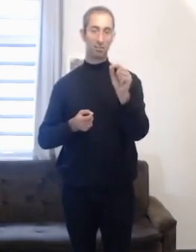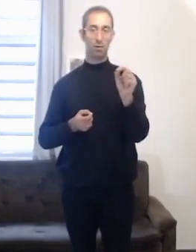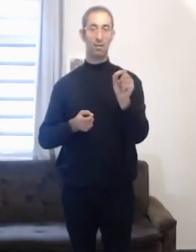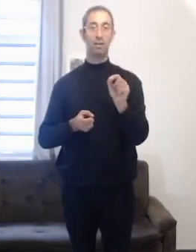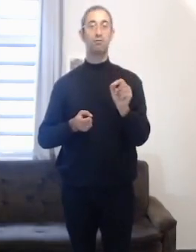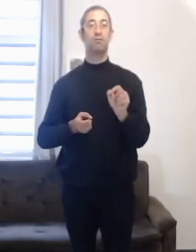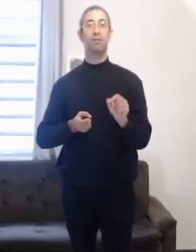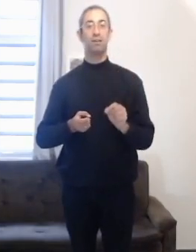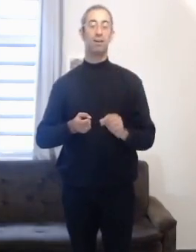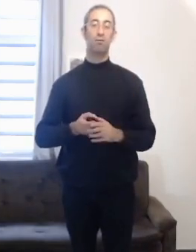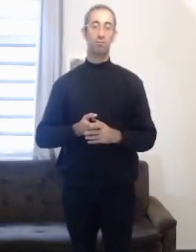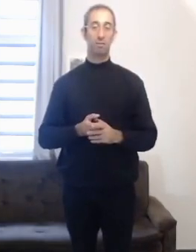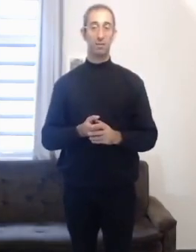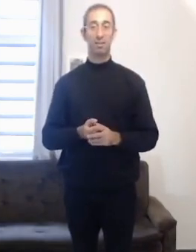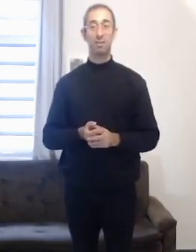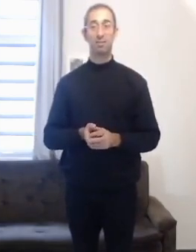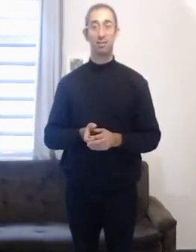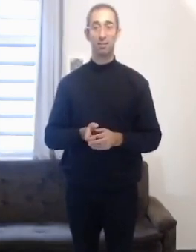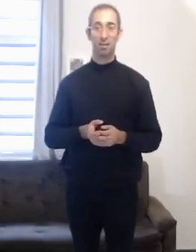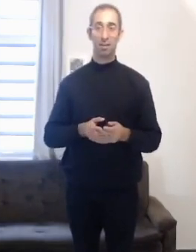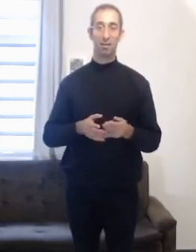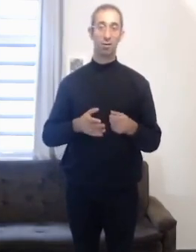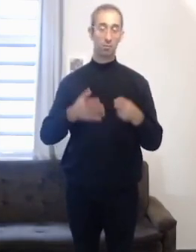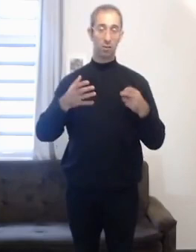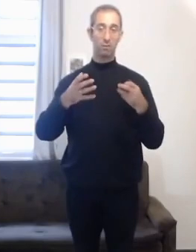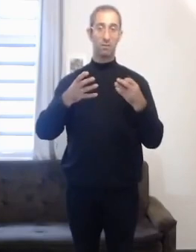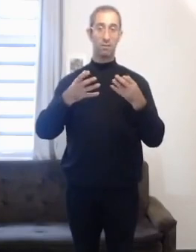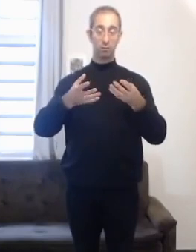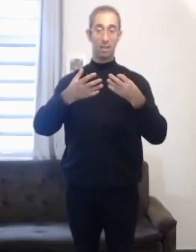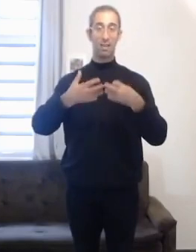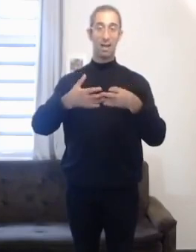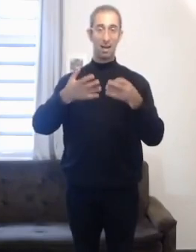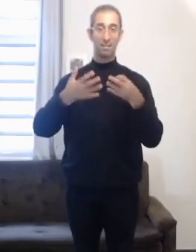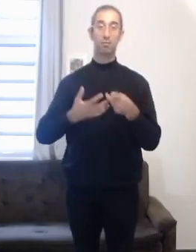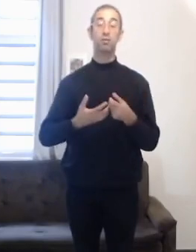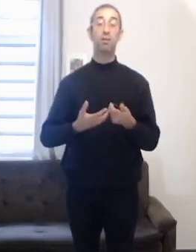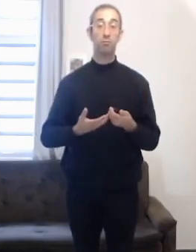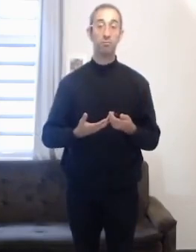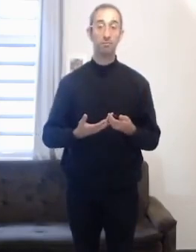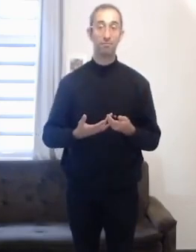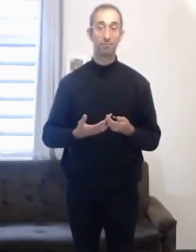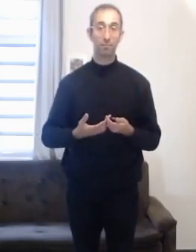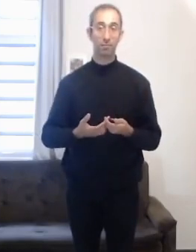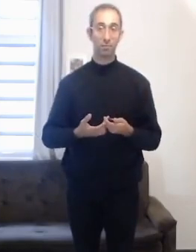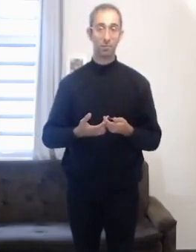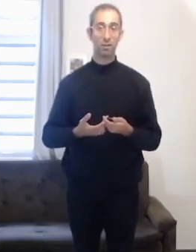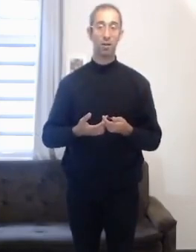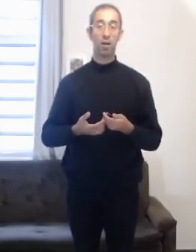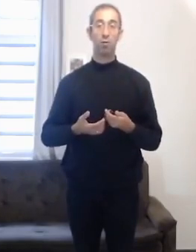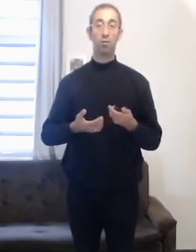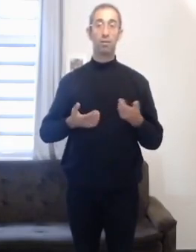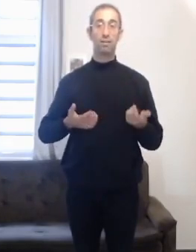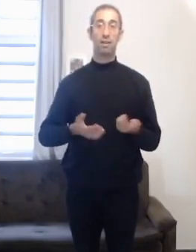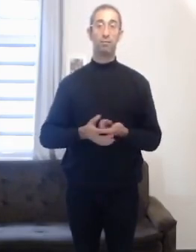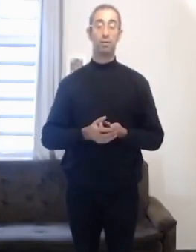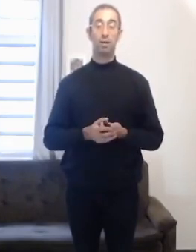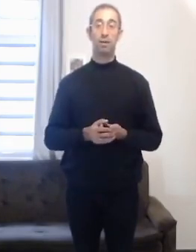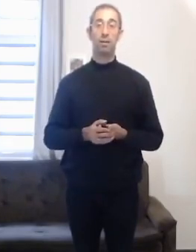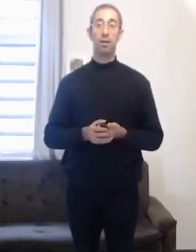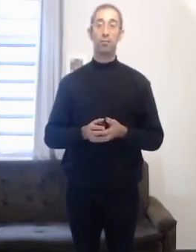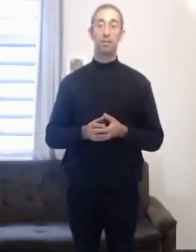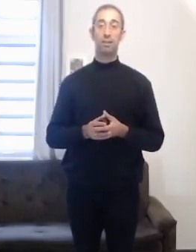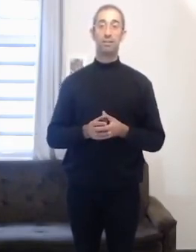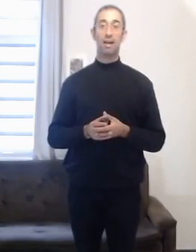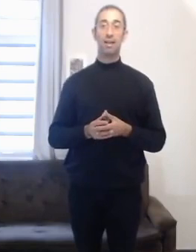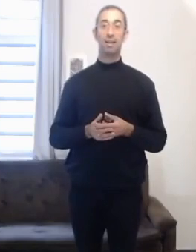que vai ser abordado, né, ao longo da pesquisa, né? O objetivo específico já dá essa noção. Um outro exemplo,